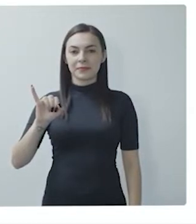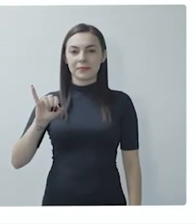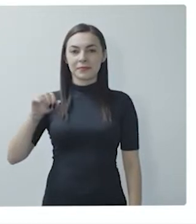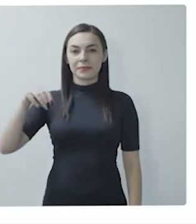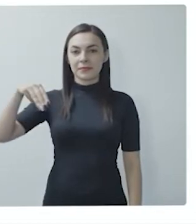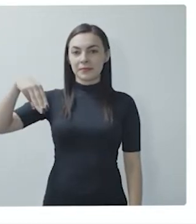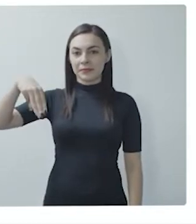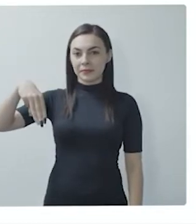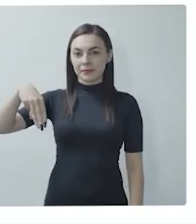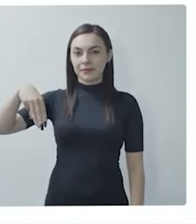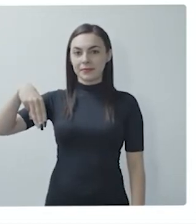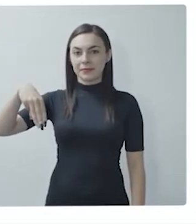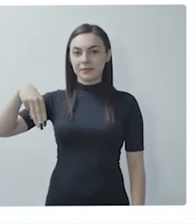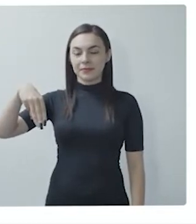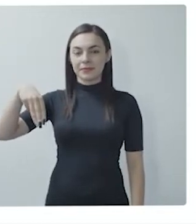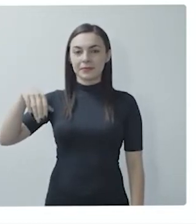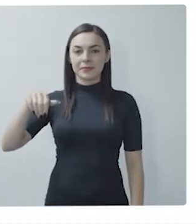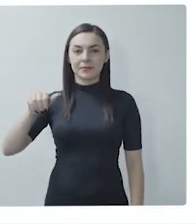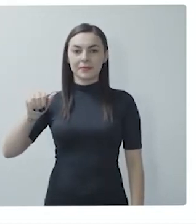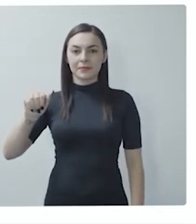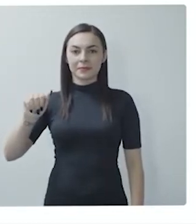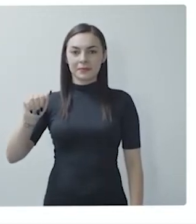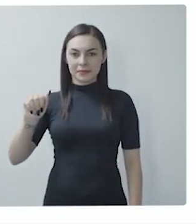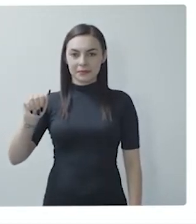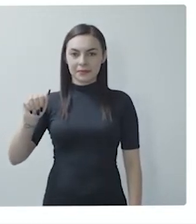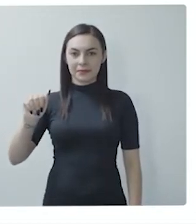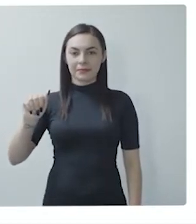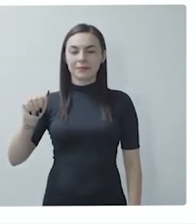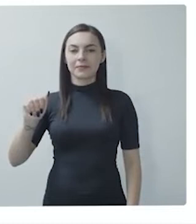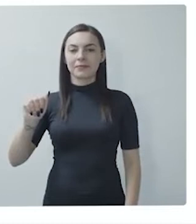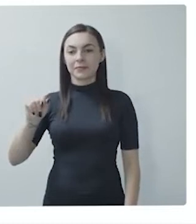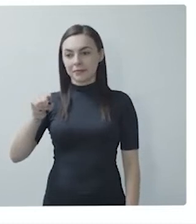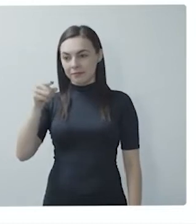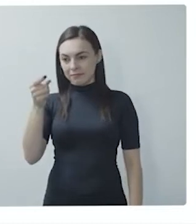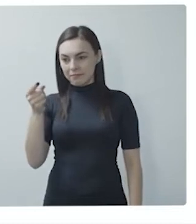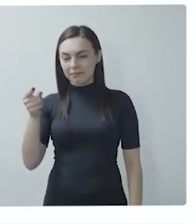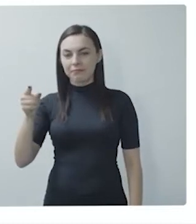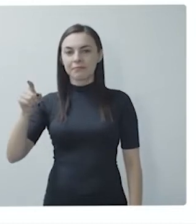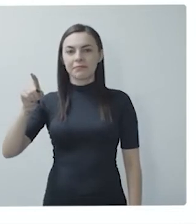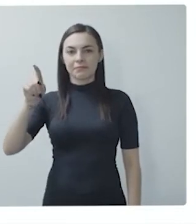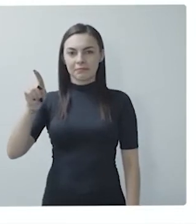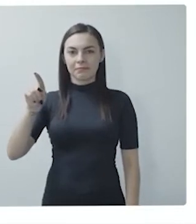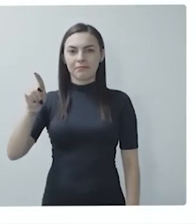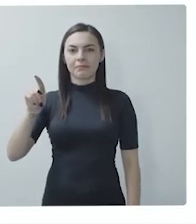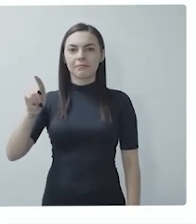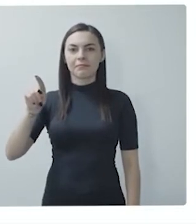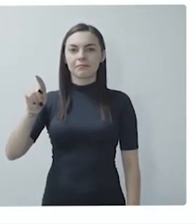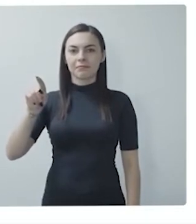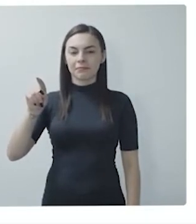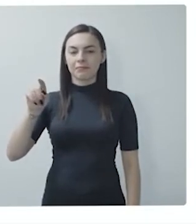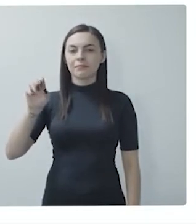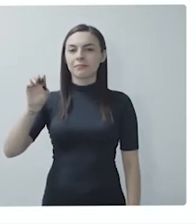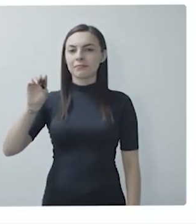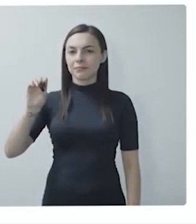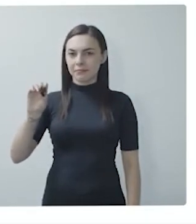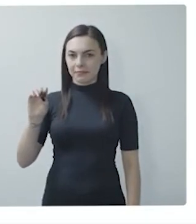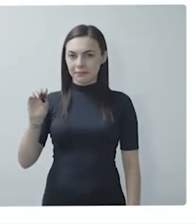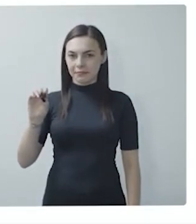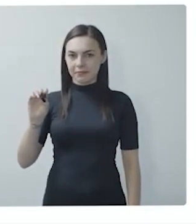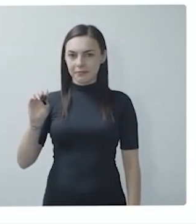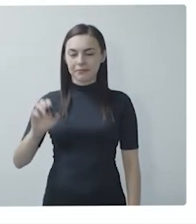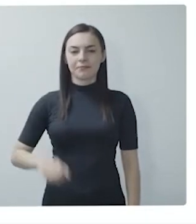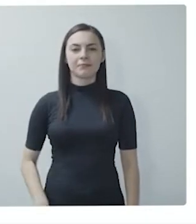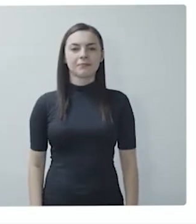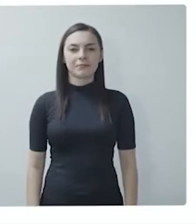A letra M, o A também com o sinal gráfico lá, que é o tio, e a